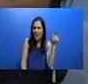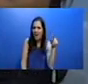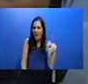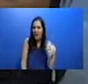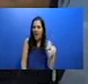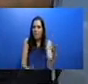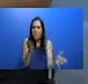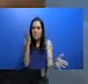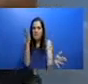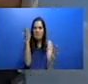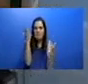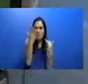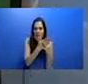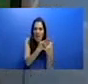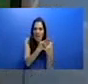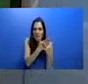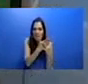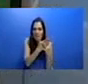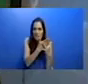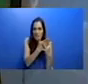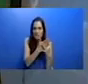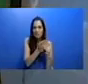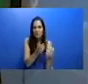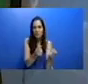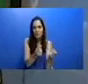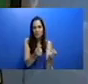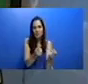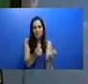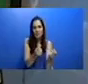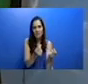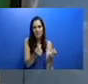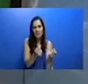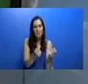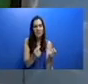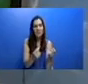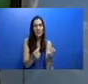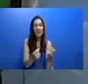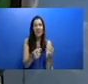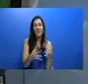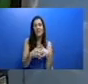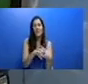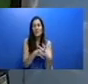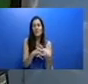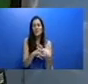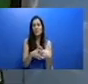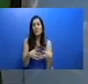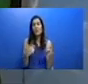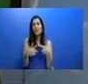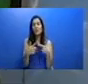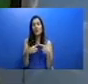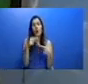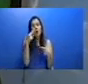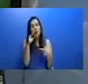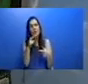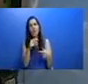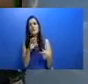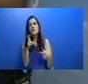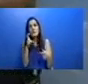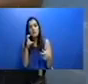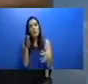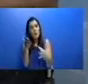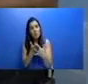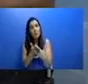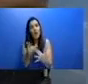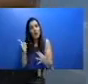sai pela metade do preço da papelaria B. Essa daqui confunde muito, por quê? Ai, professora, mas aqui, olha, 5 é metade